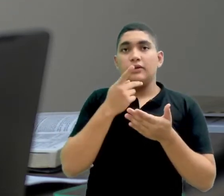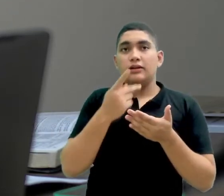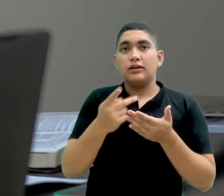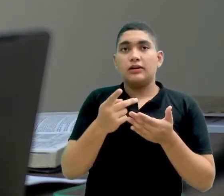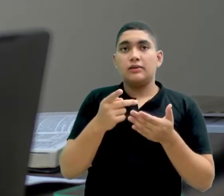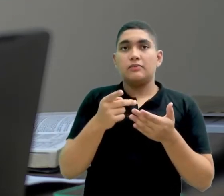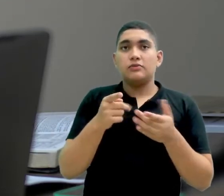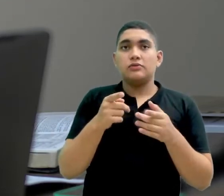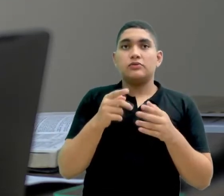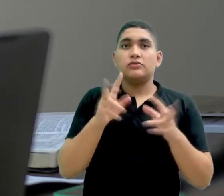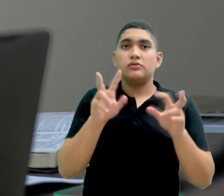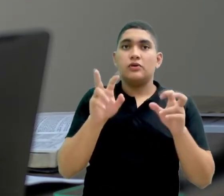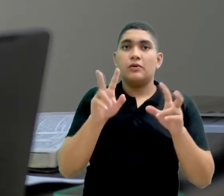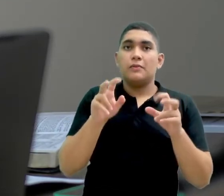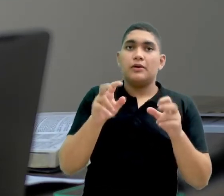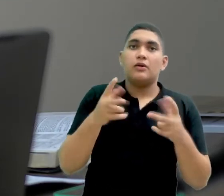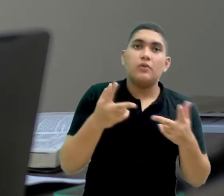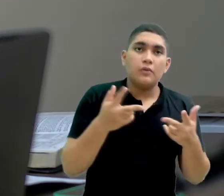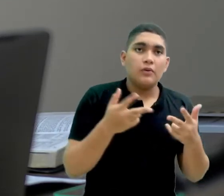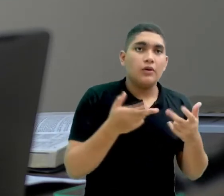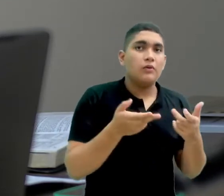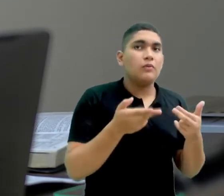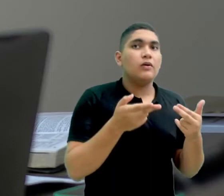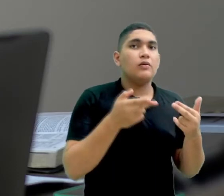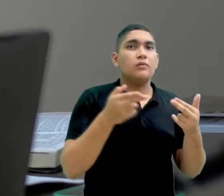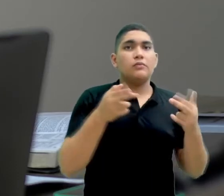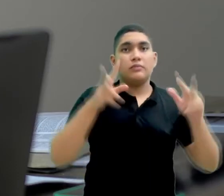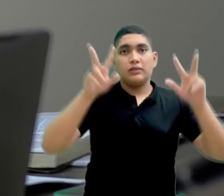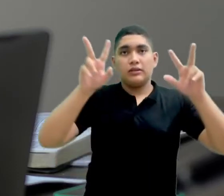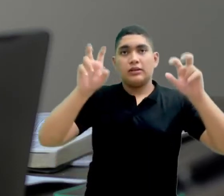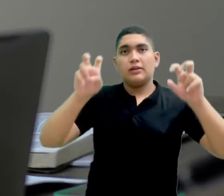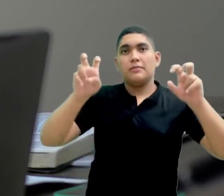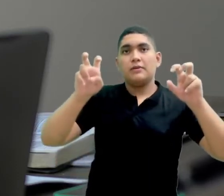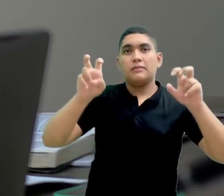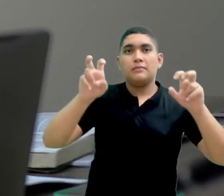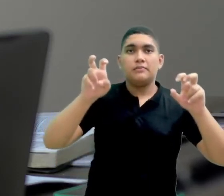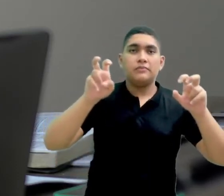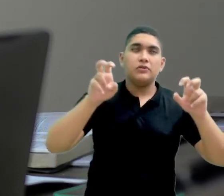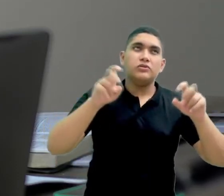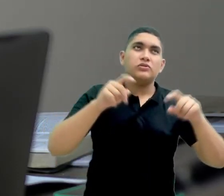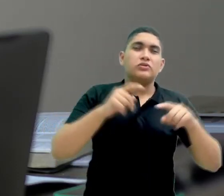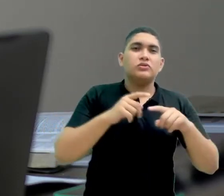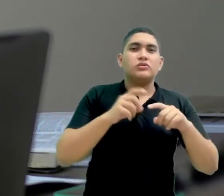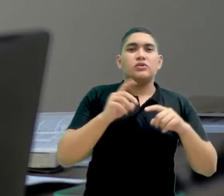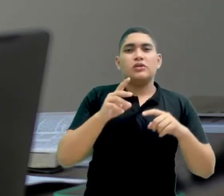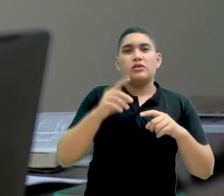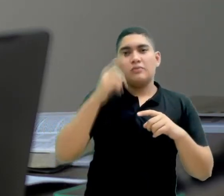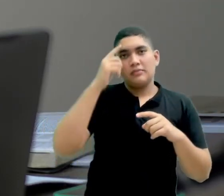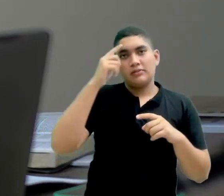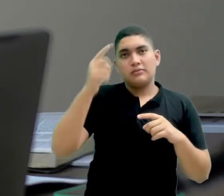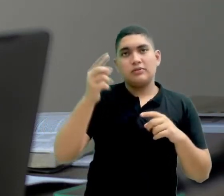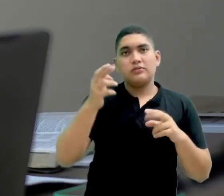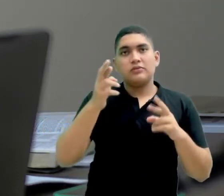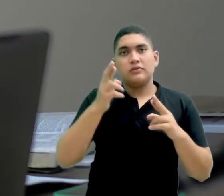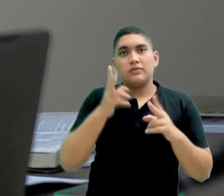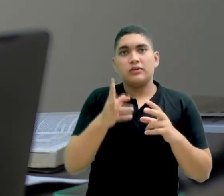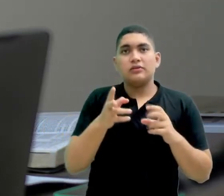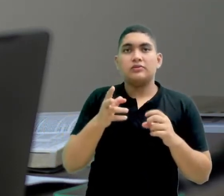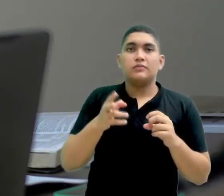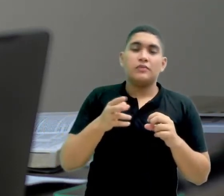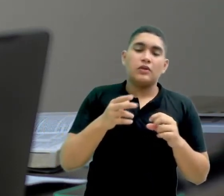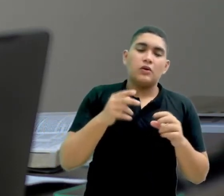mesmo assunto, só que numa perspectiva diferente, né, judicial. Mais especificamente os